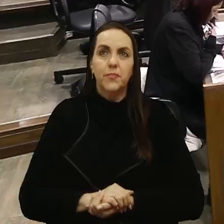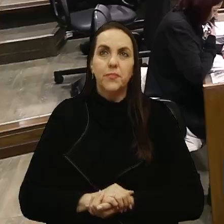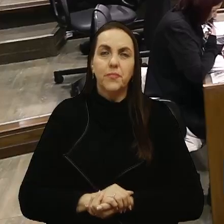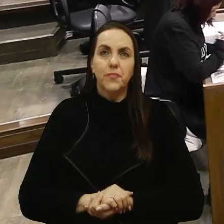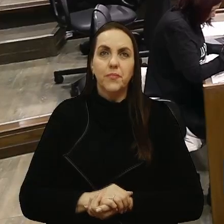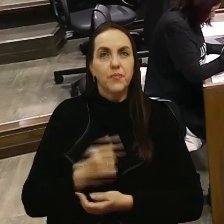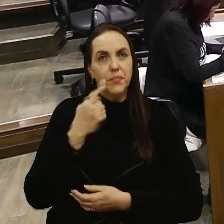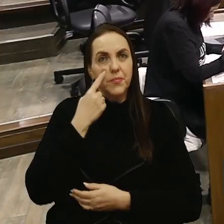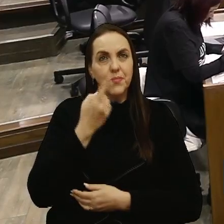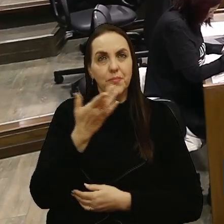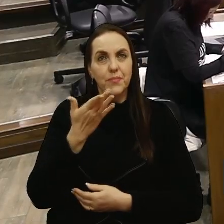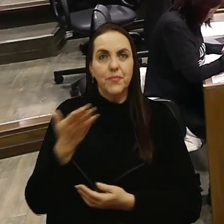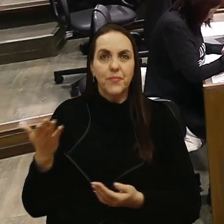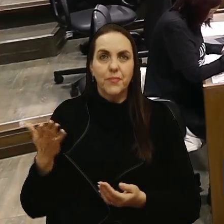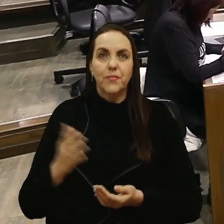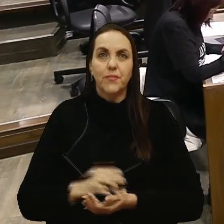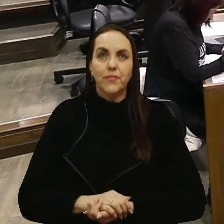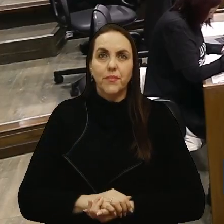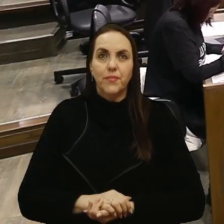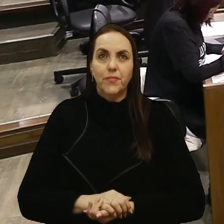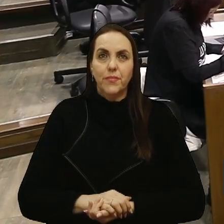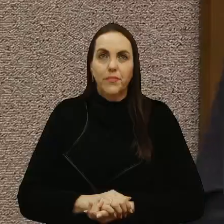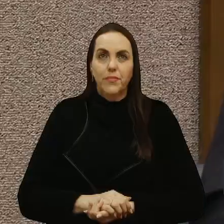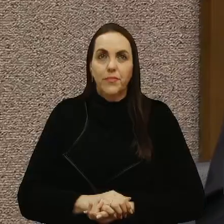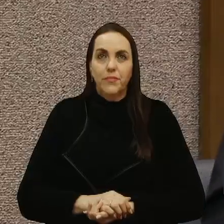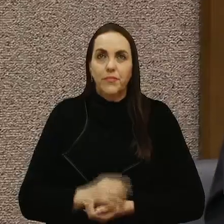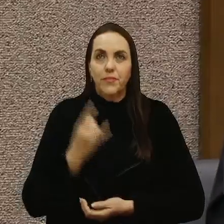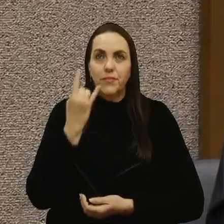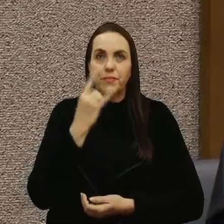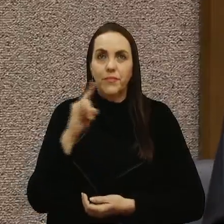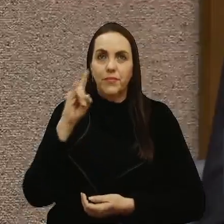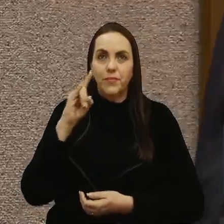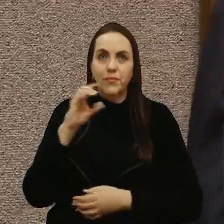Vejam só, última sessão de outubro.